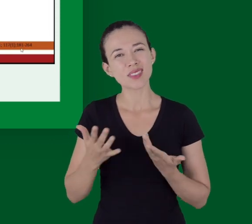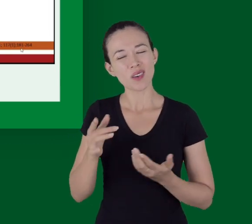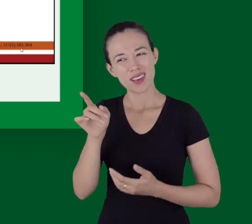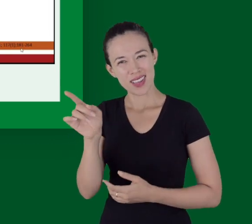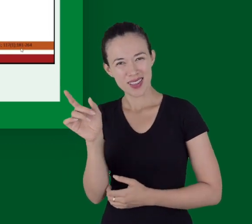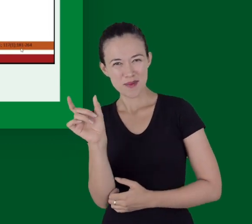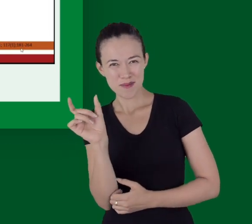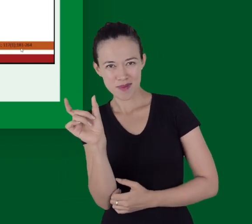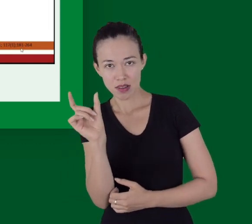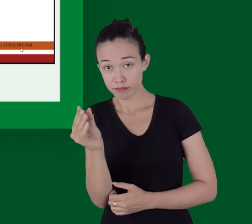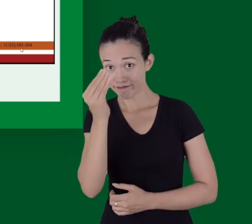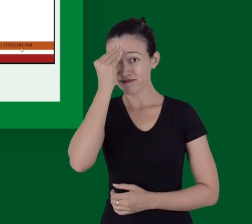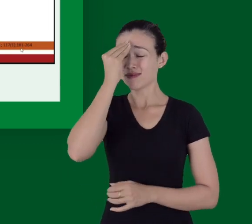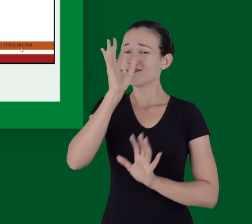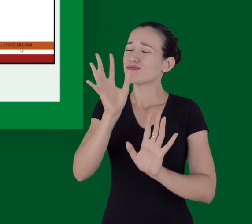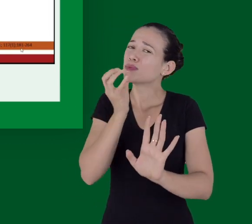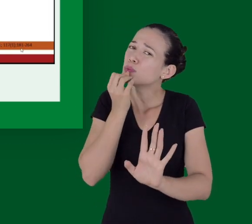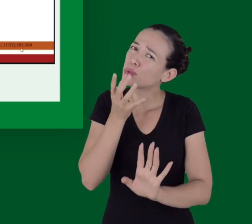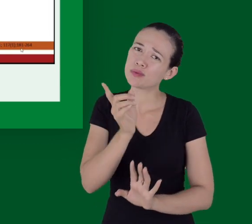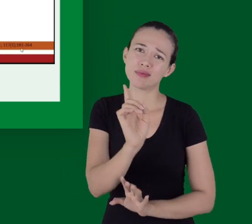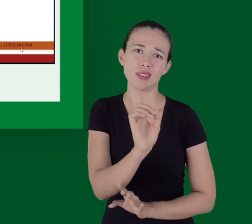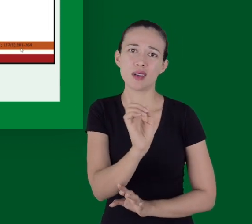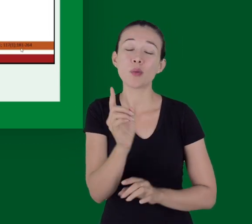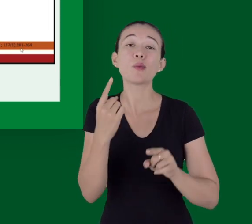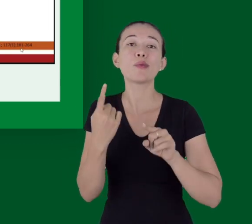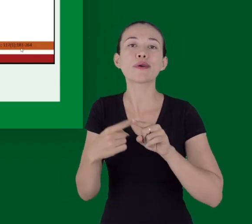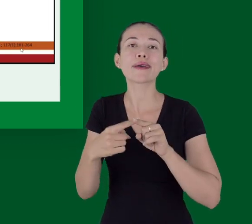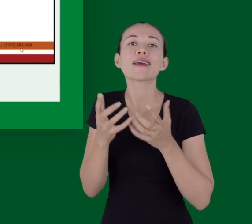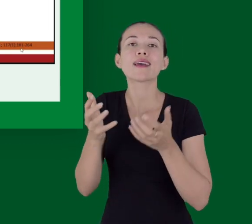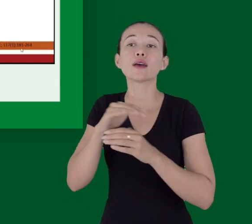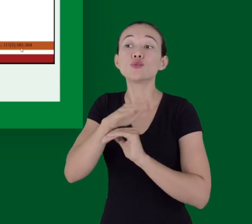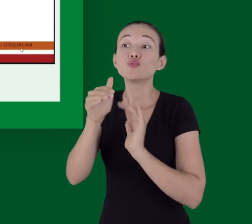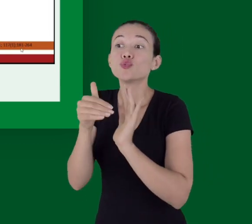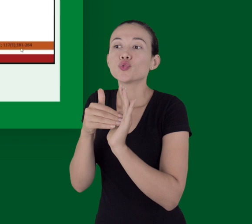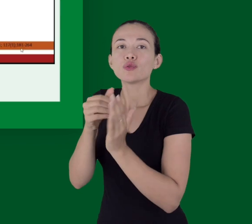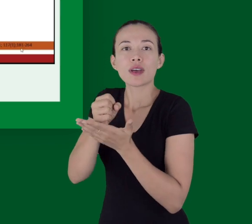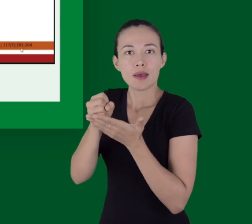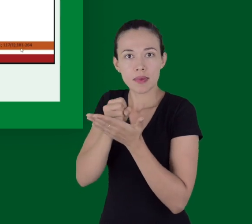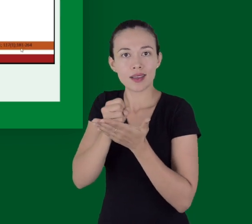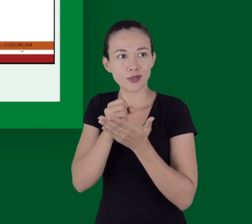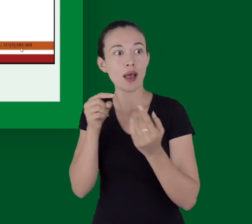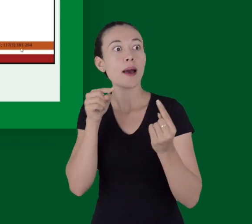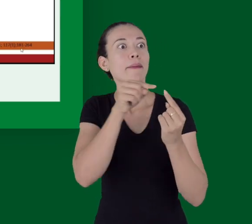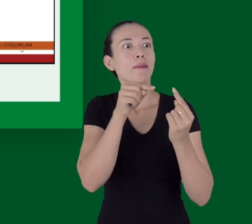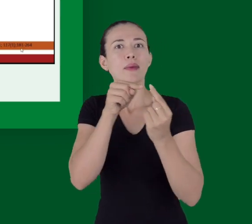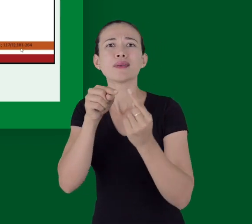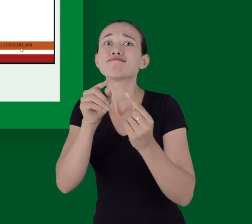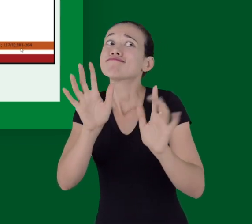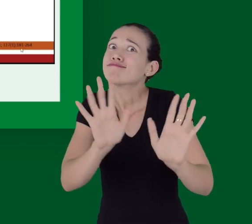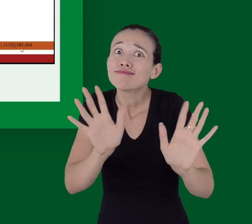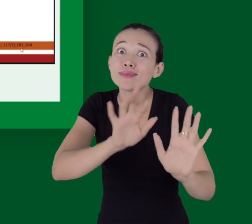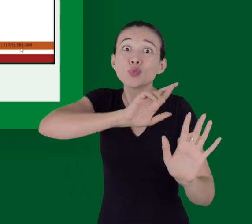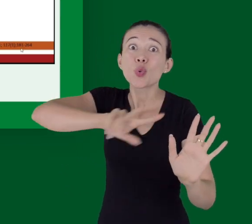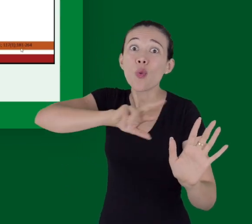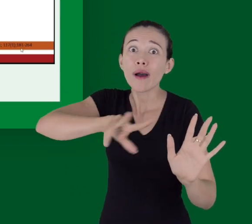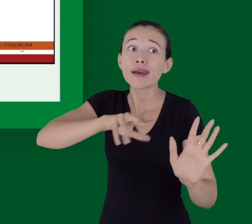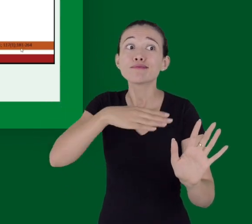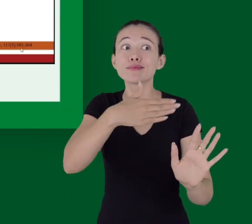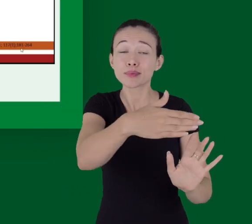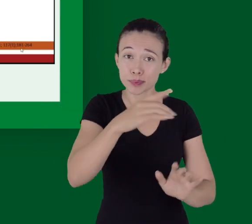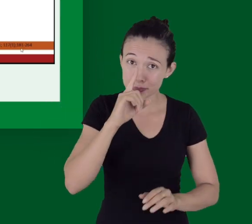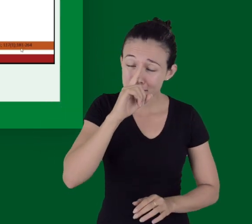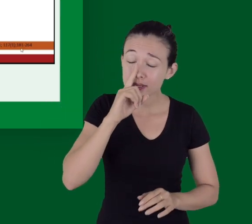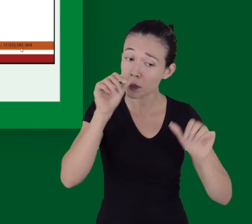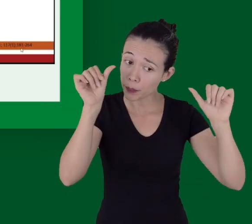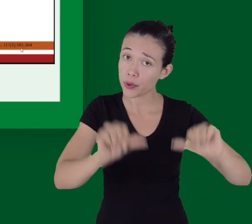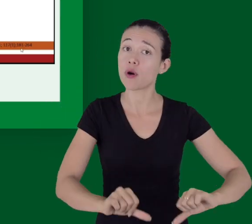do que ele, né, da evolução e tudo. A morfina é o analgésico de escolha. Eu